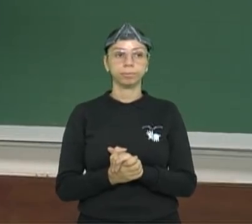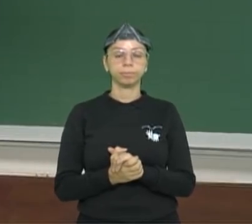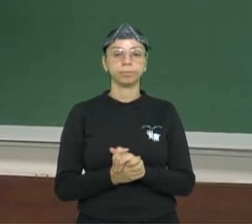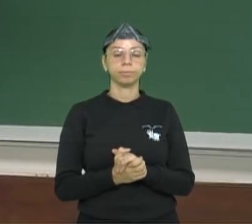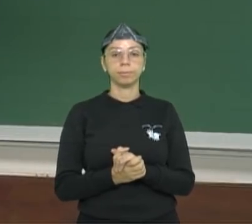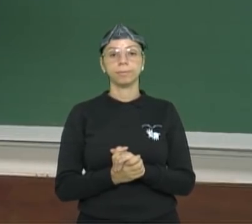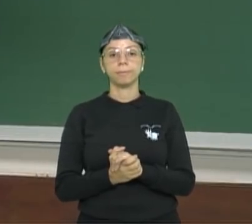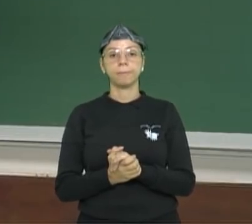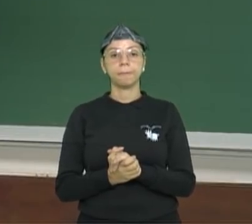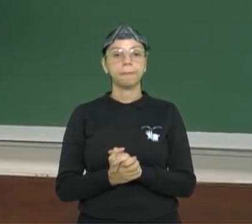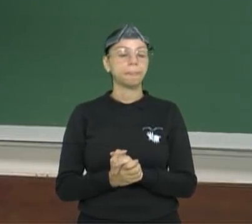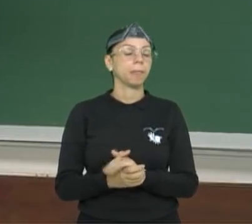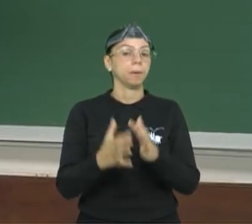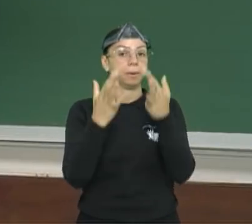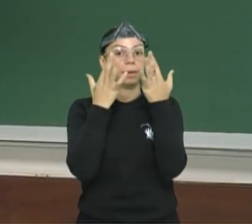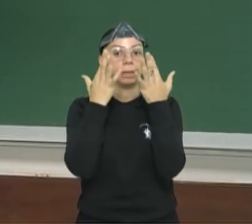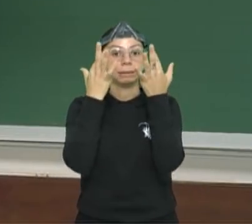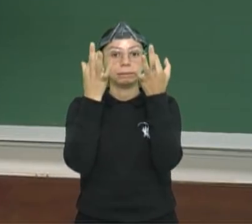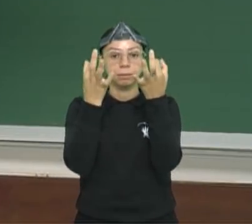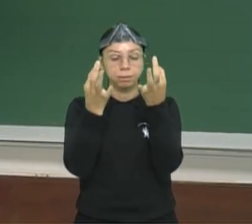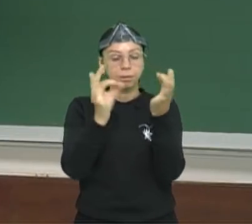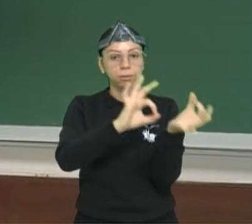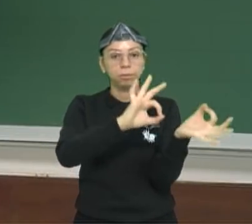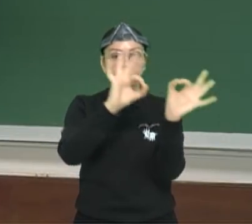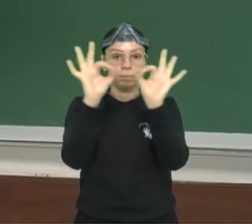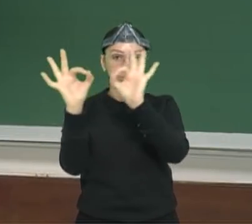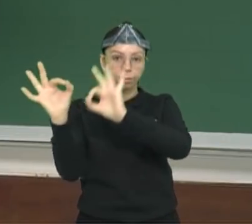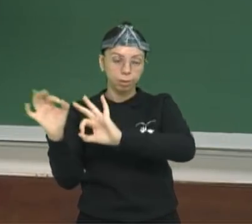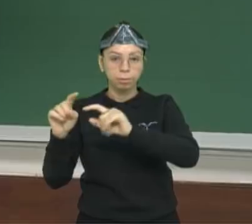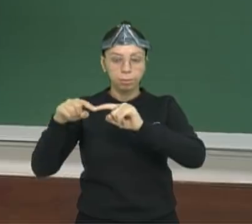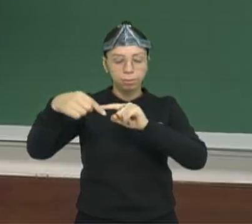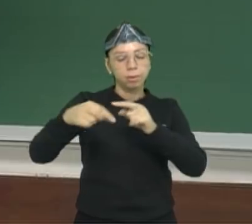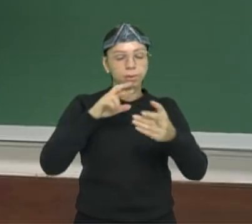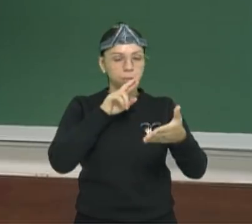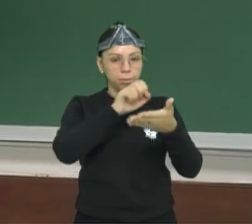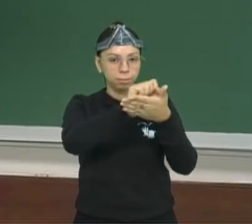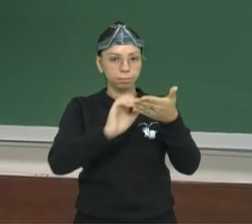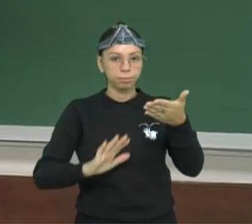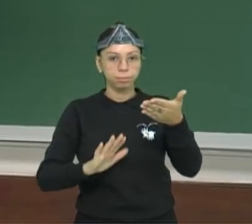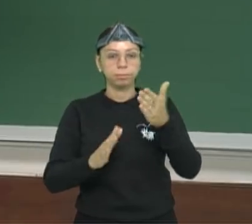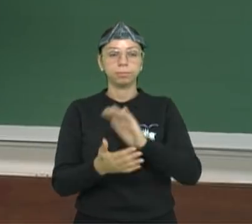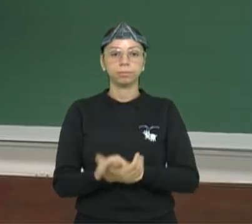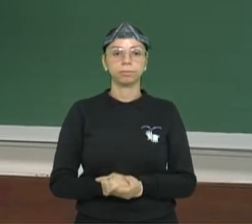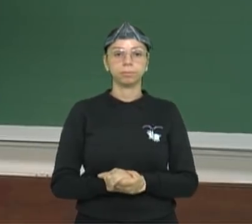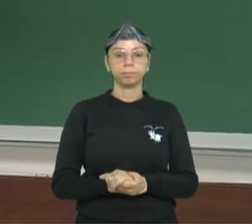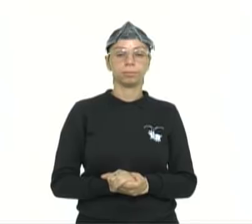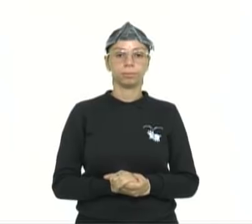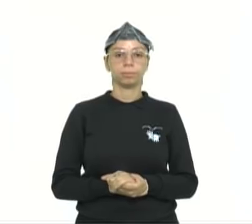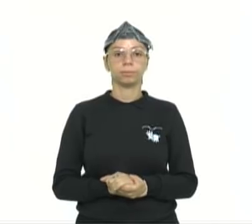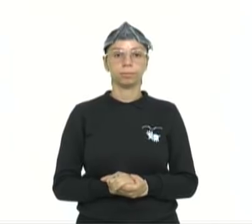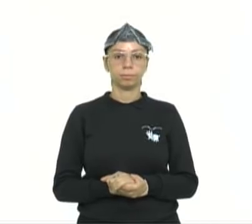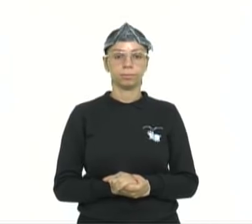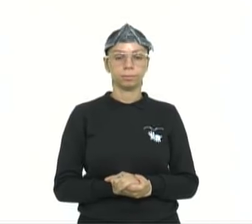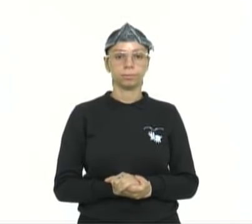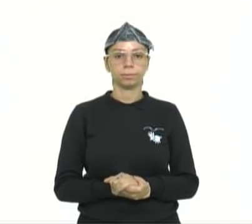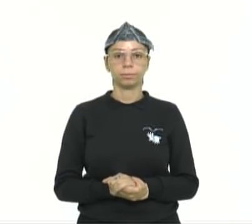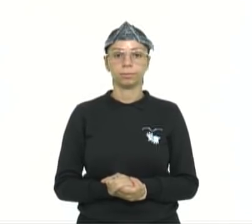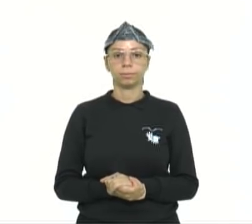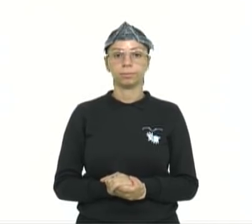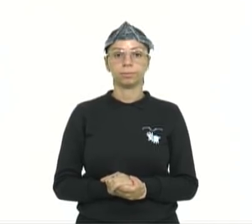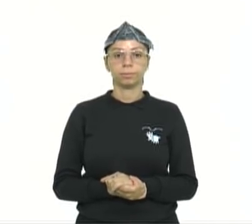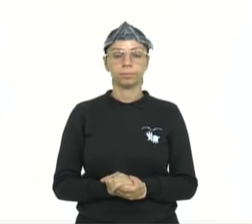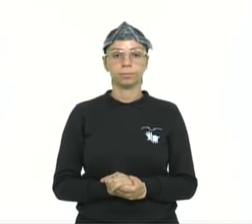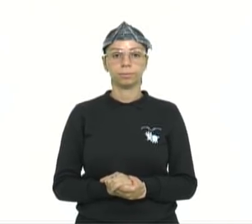corretamente. E presta bastante atenção no vídeo para a gente poder fazer o próximo exercício, ok? Então vamos lá. Watch the video about André